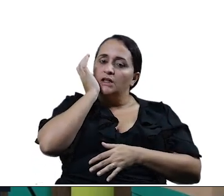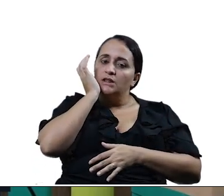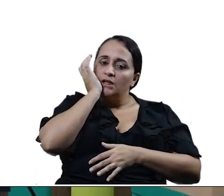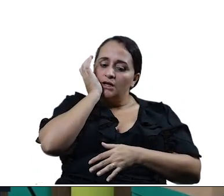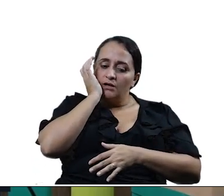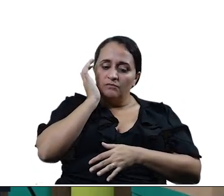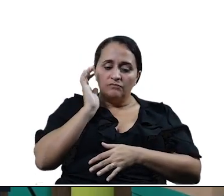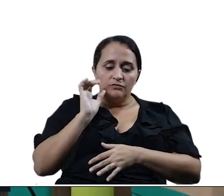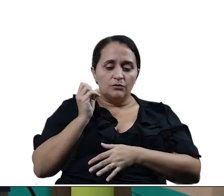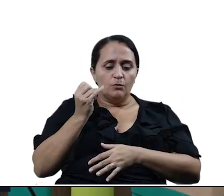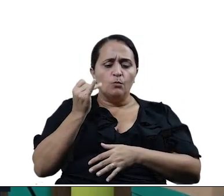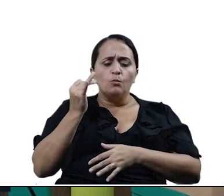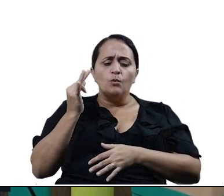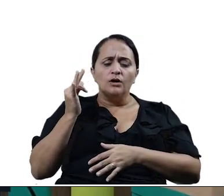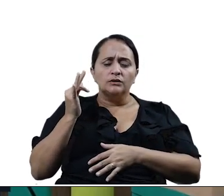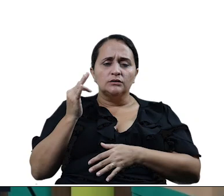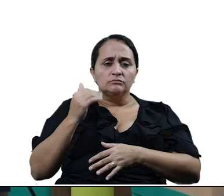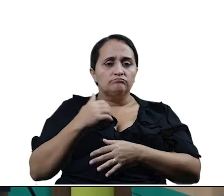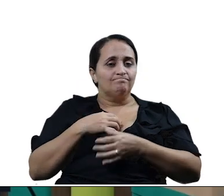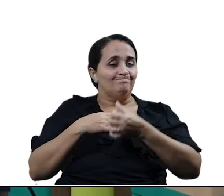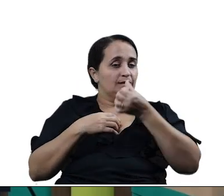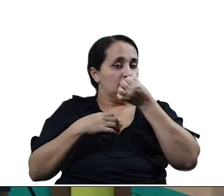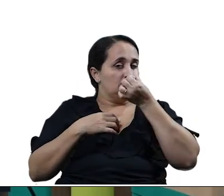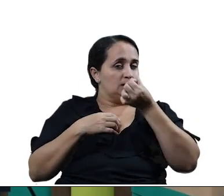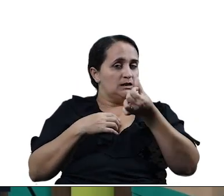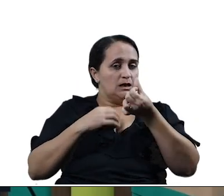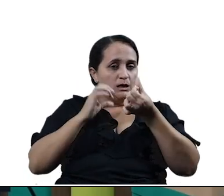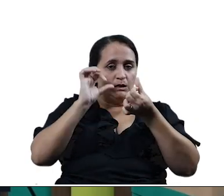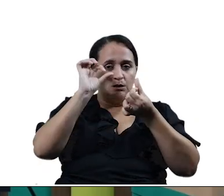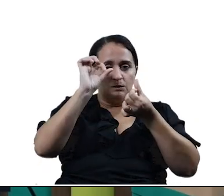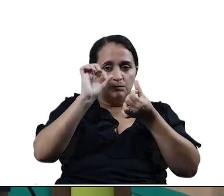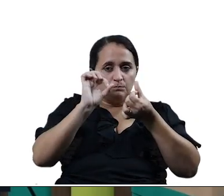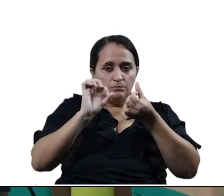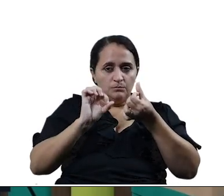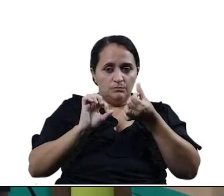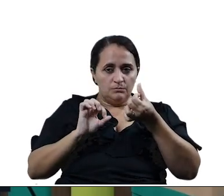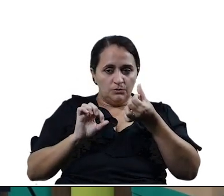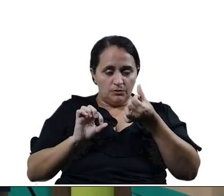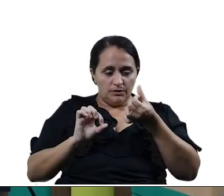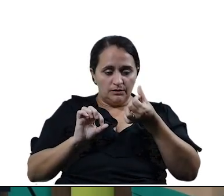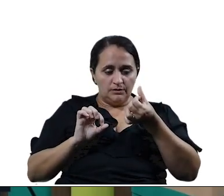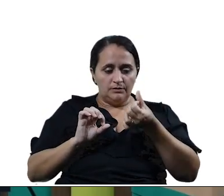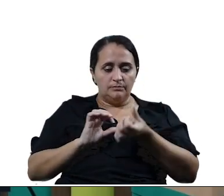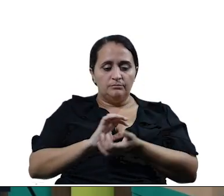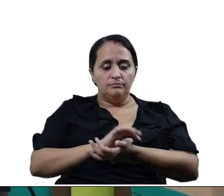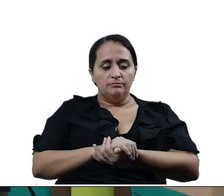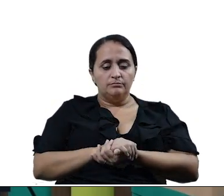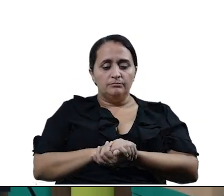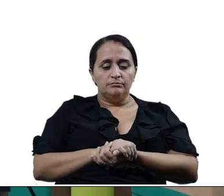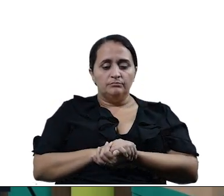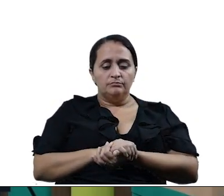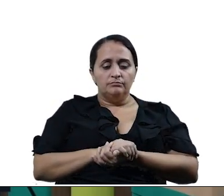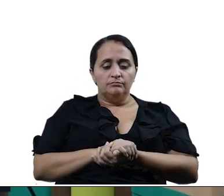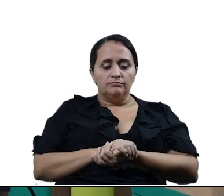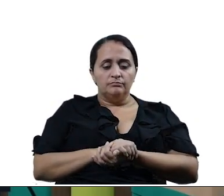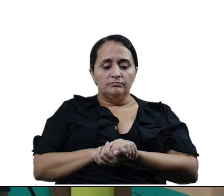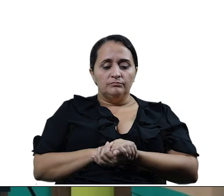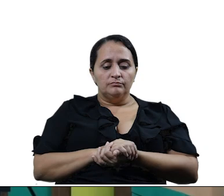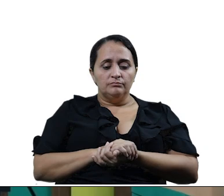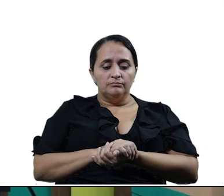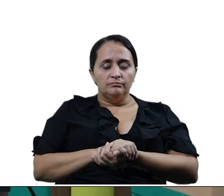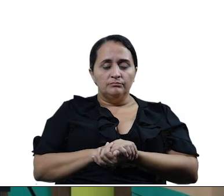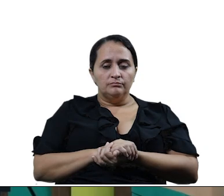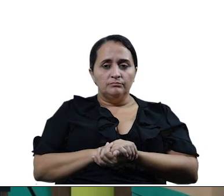1, 2, 3, 4, 5, 6 moedas de 25 centavos. Então, eu vou botar aqui 6